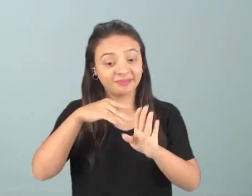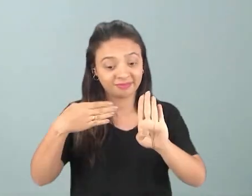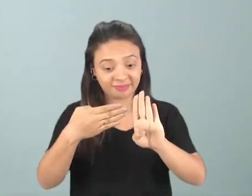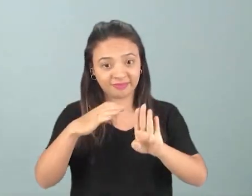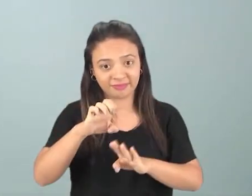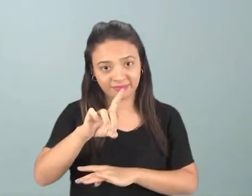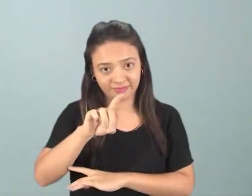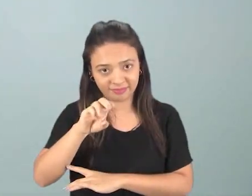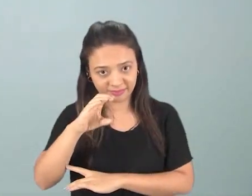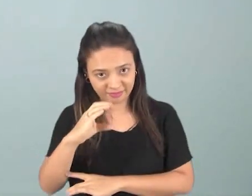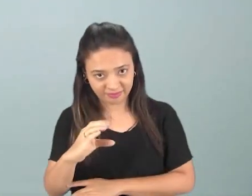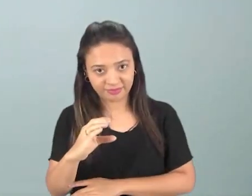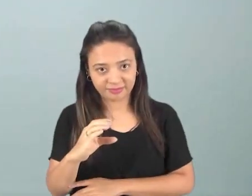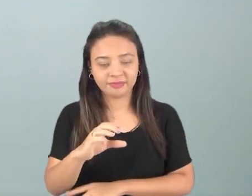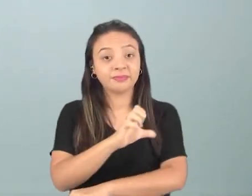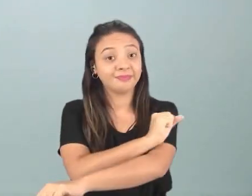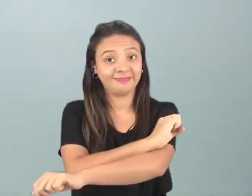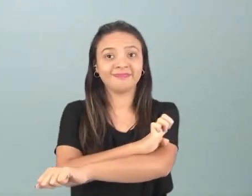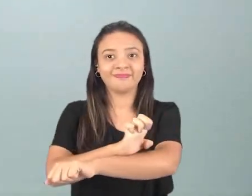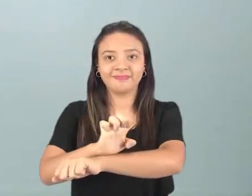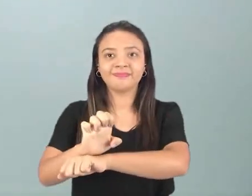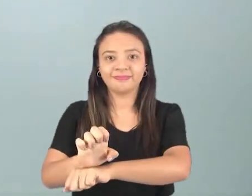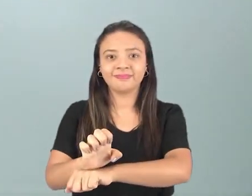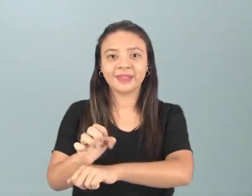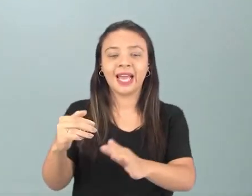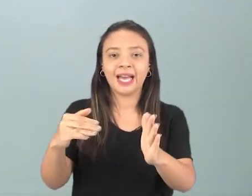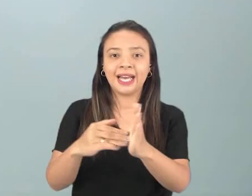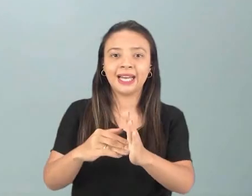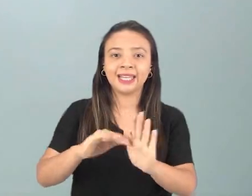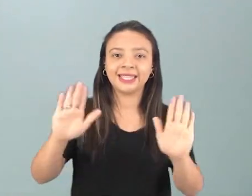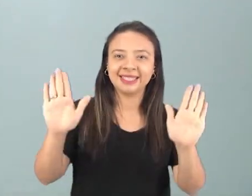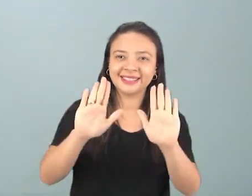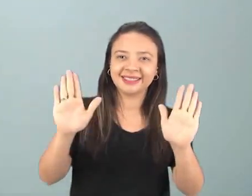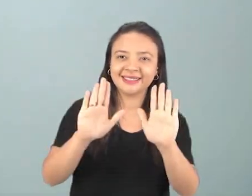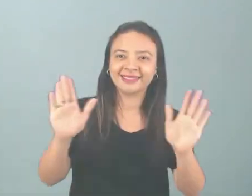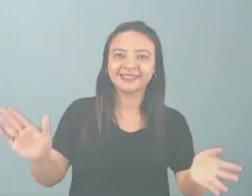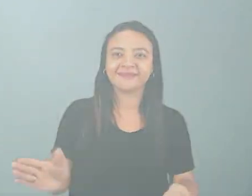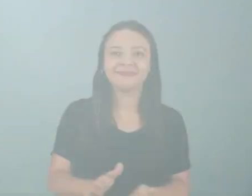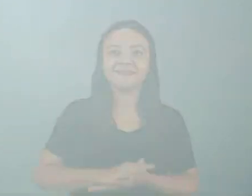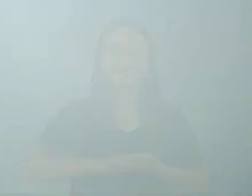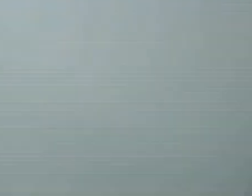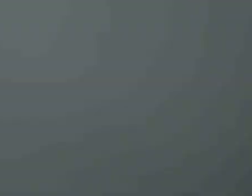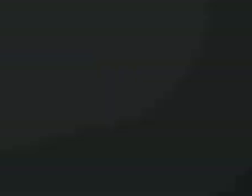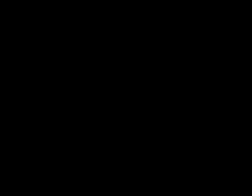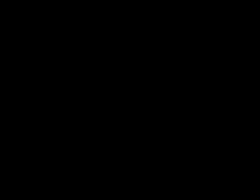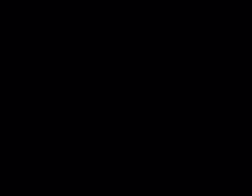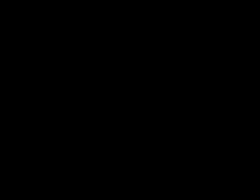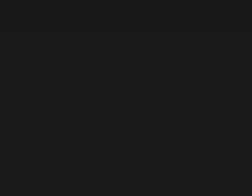plataforma Eduque da Secretaria de Educação e até nosso próximo encontro. Tchau!